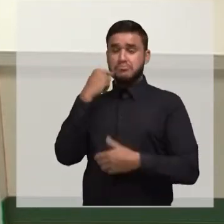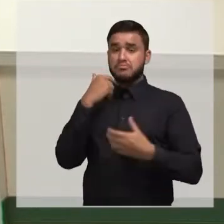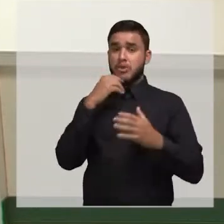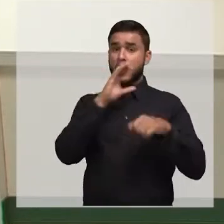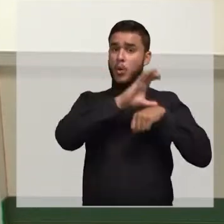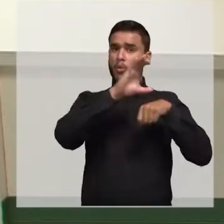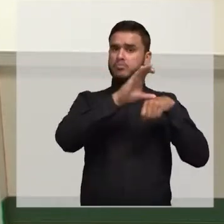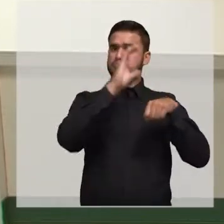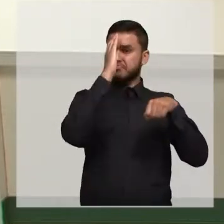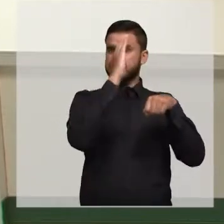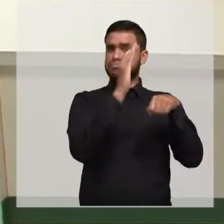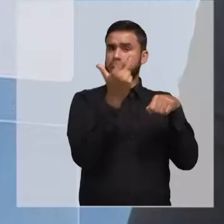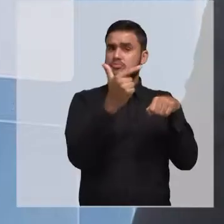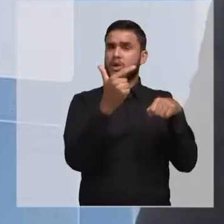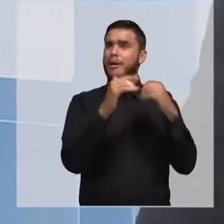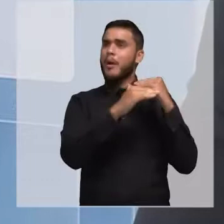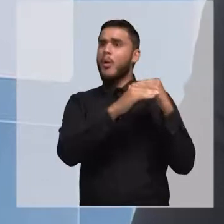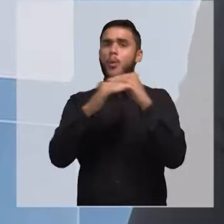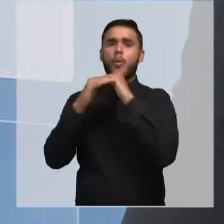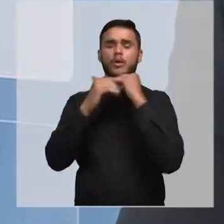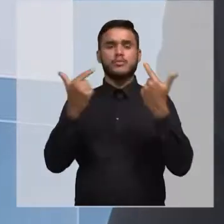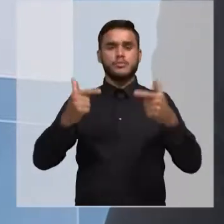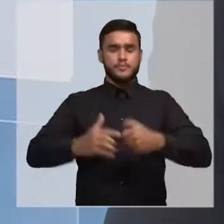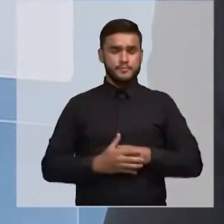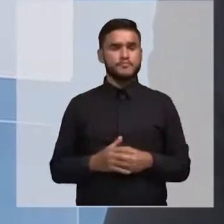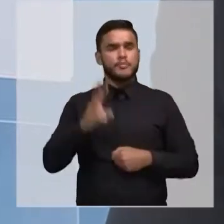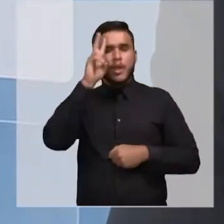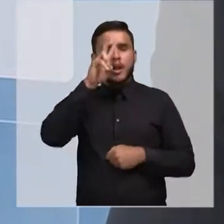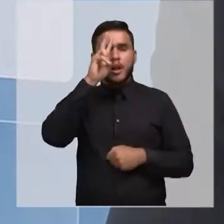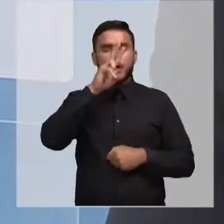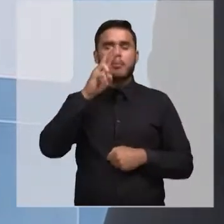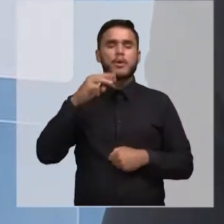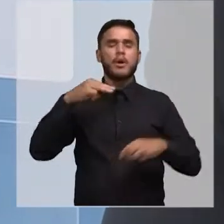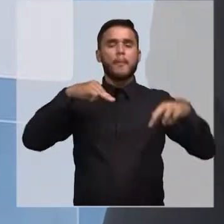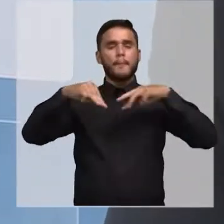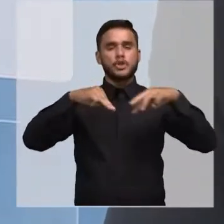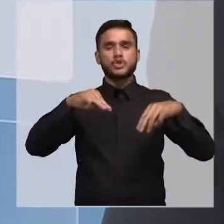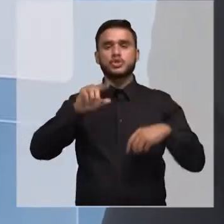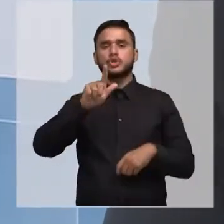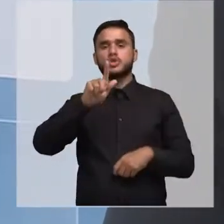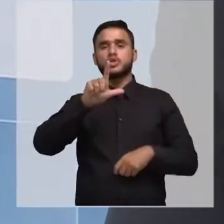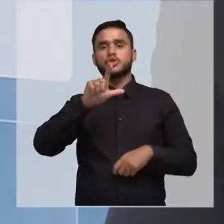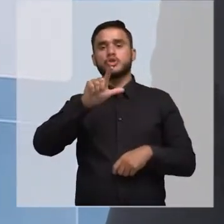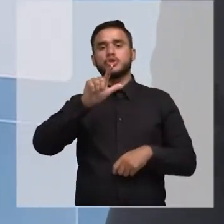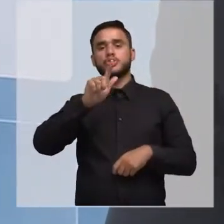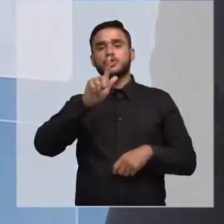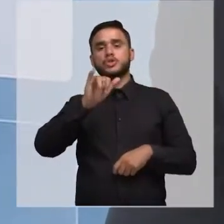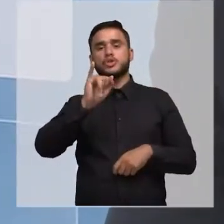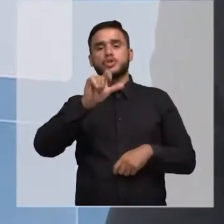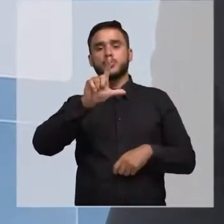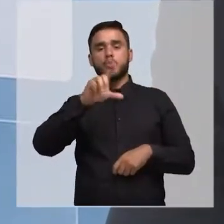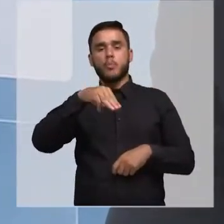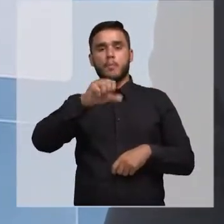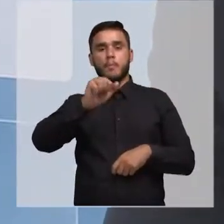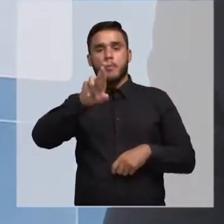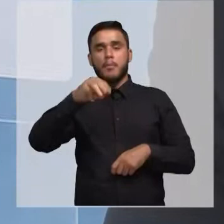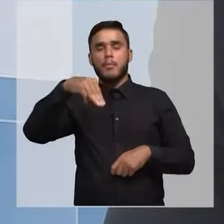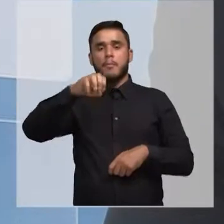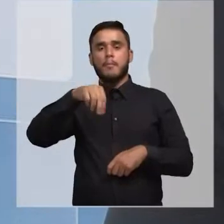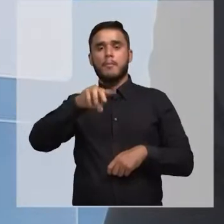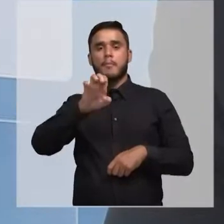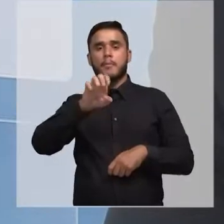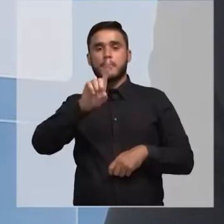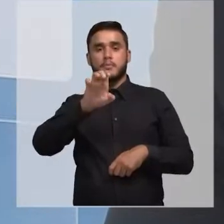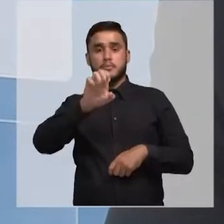Gilmar Mendes. Teve um tempo do Lewandowski, do Gilmar Mendes, mas essa decisão lá do TRF4 mostrou